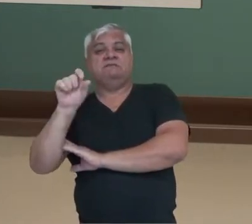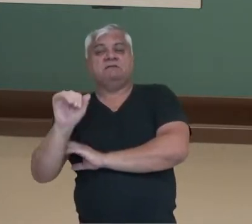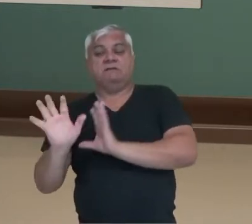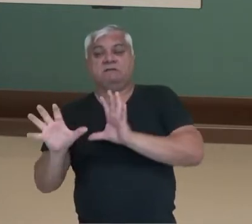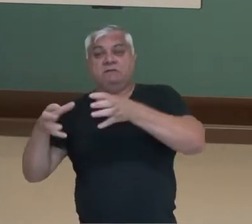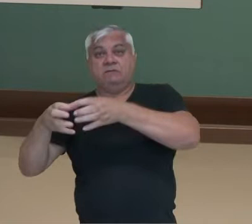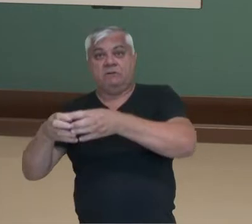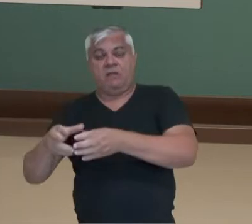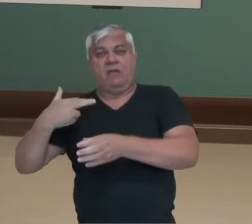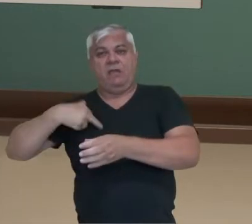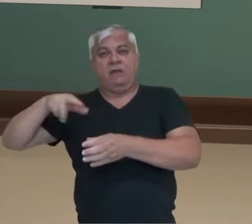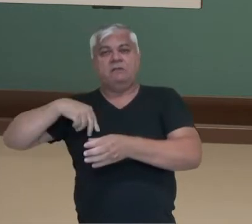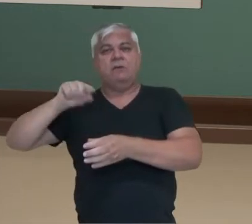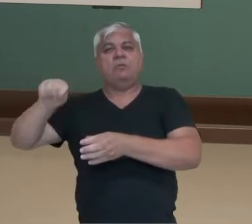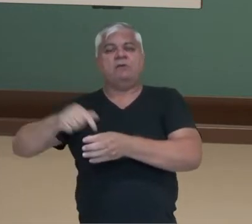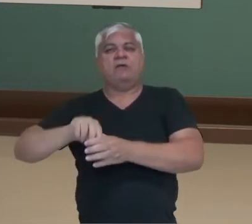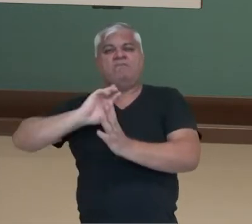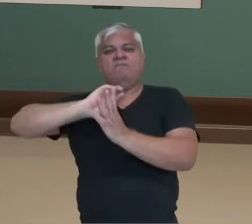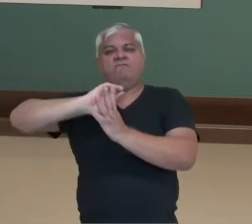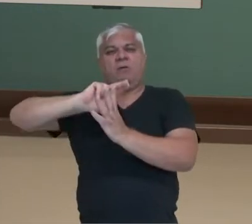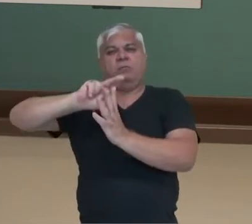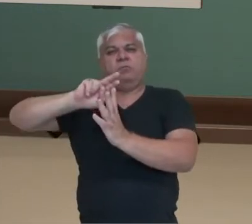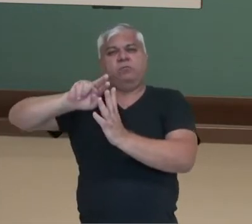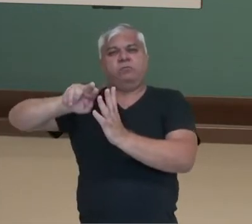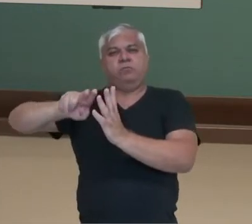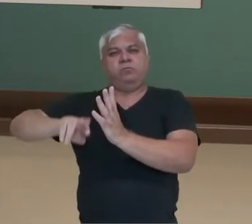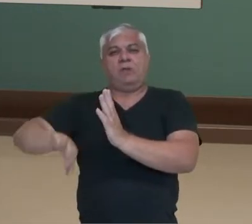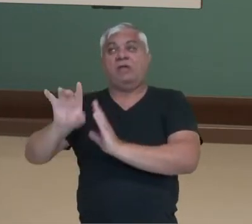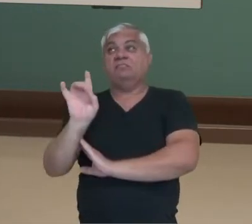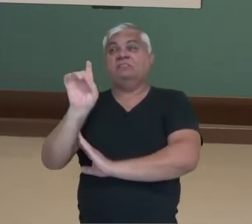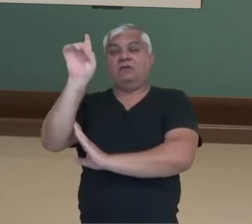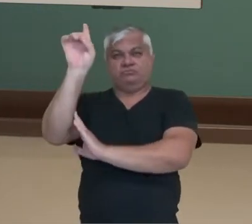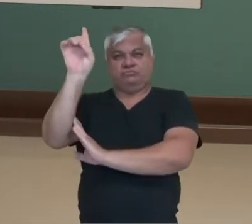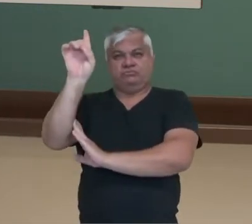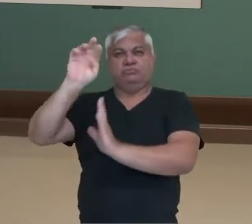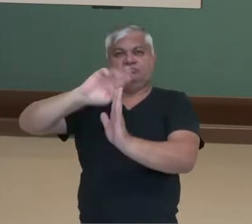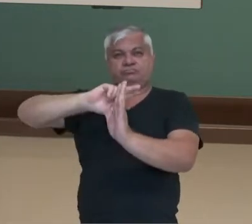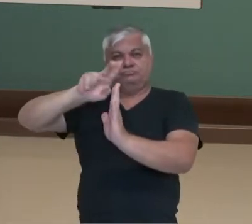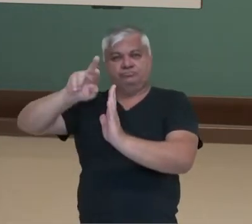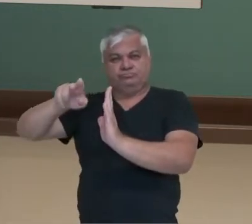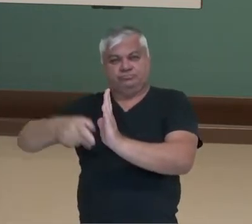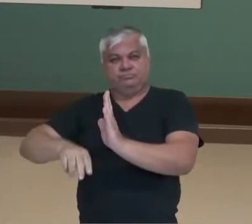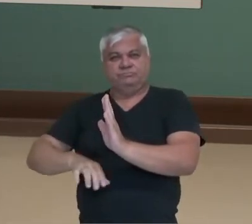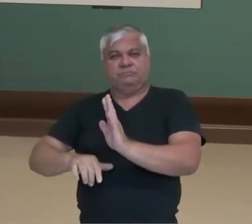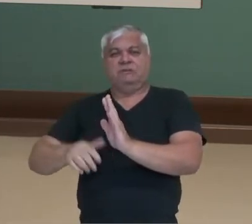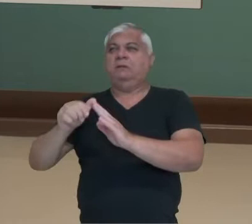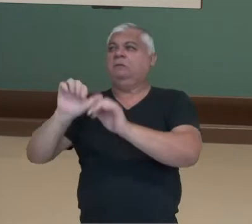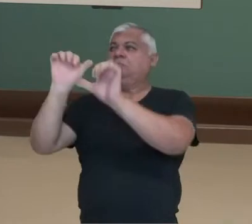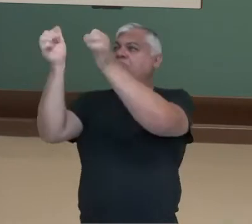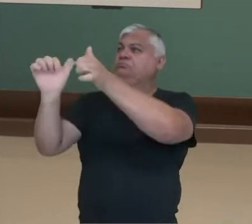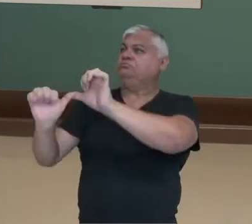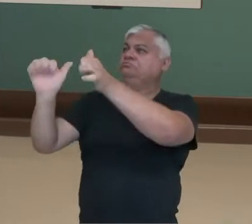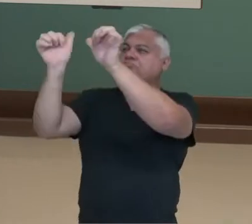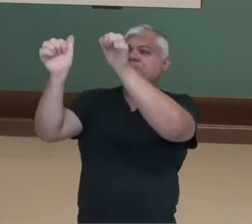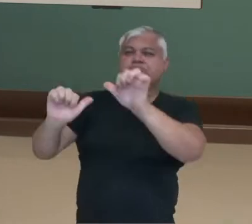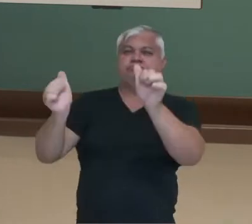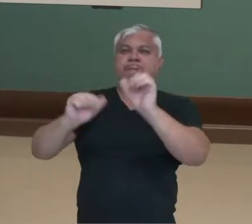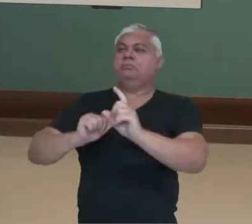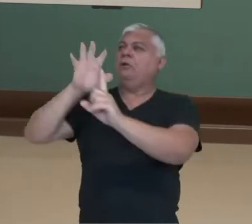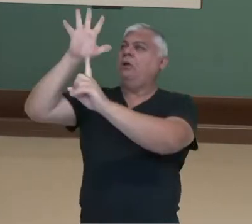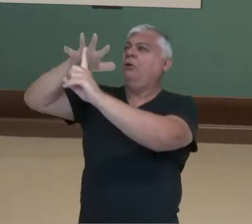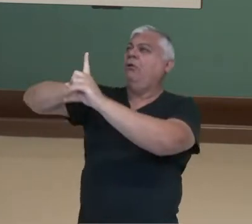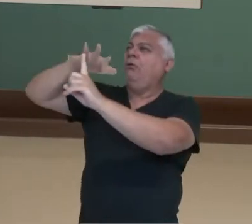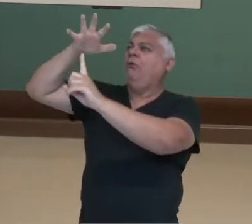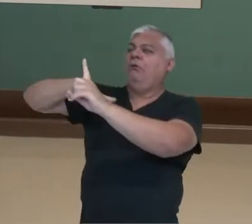São religiões, como diz o nome, poli em grego, vários. Teísmo, deuses, que acreditam em vários deuses.